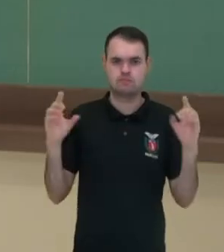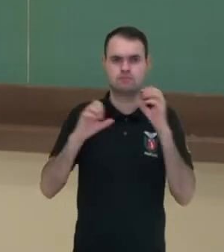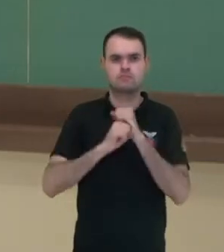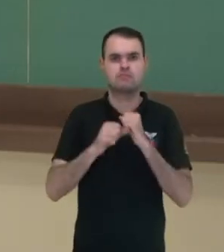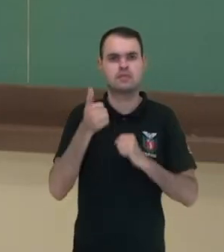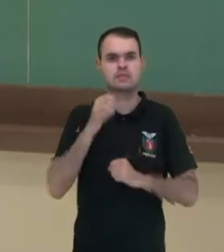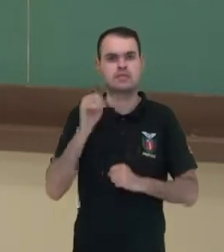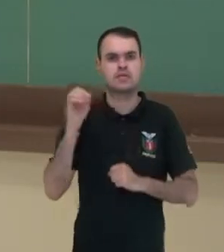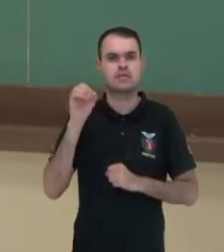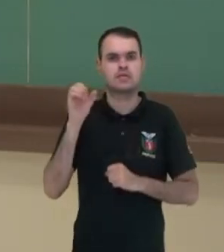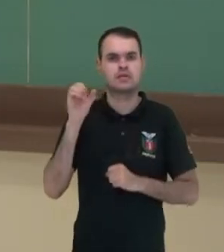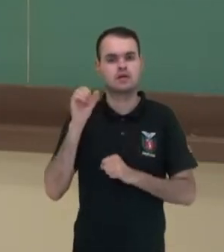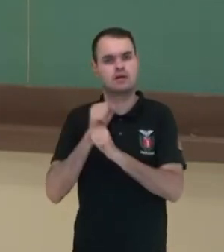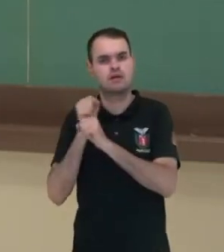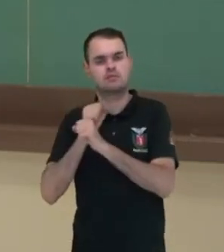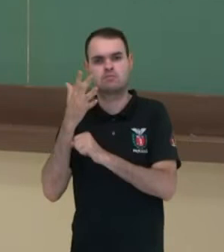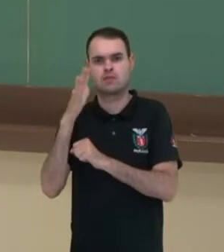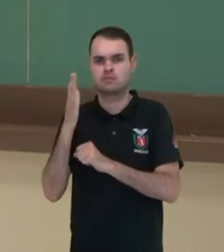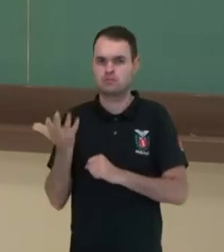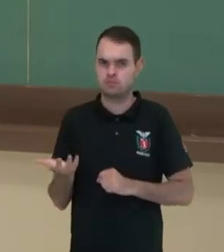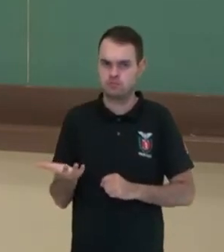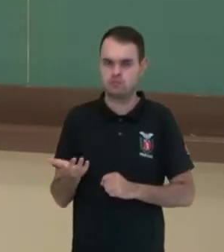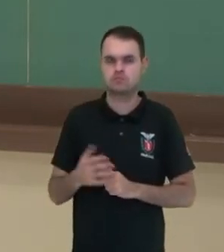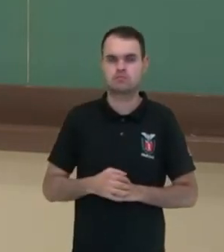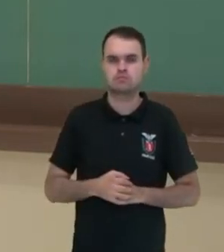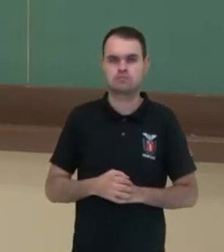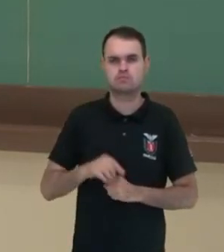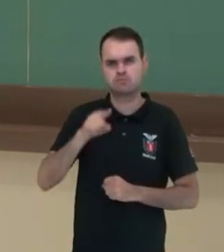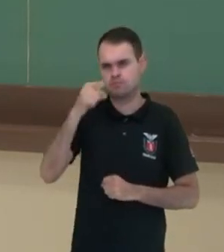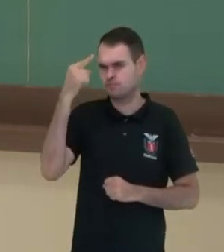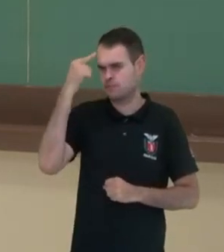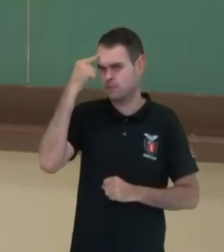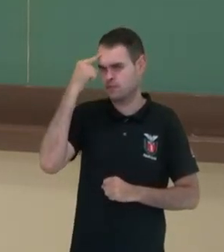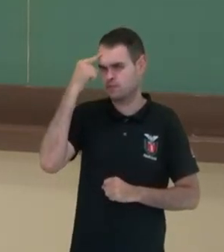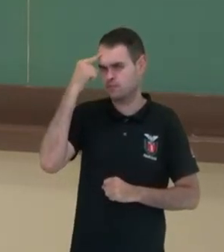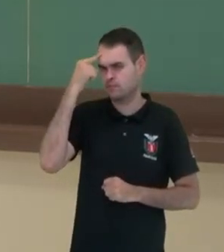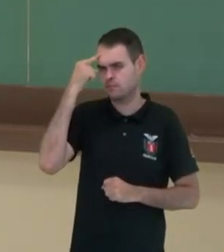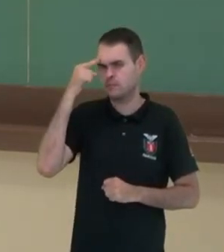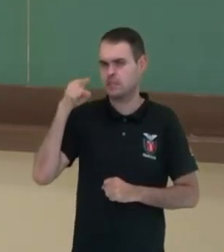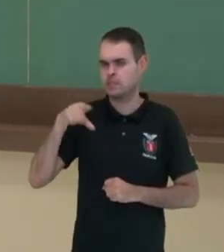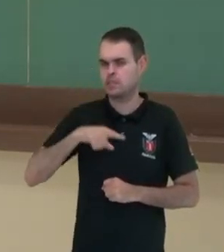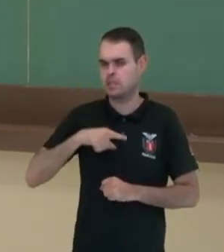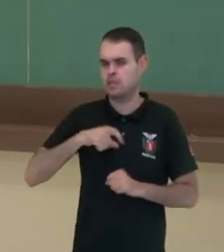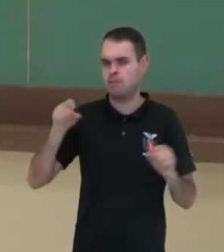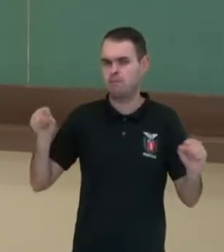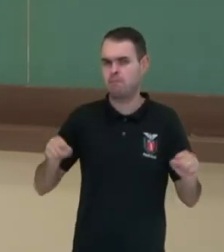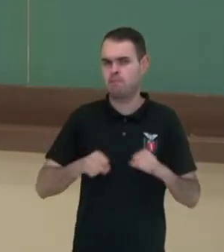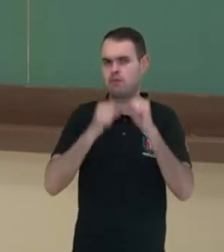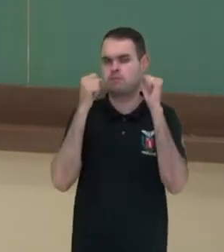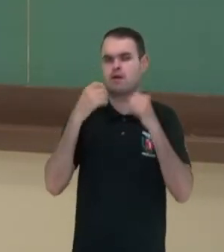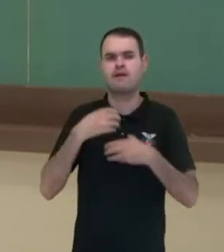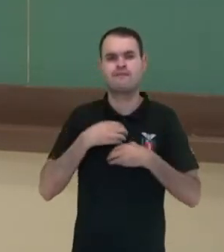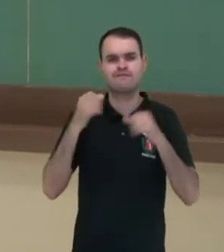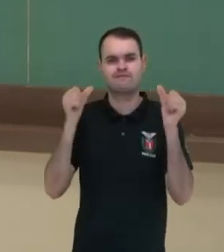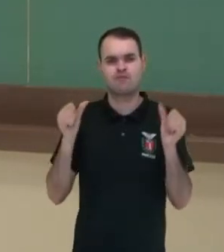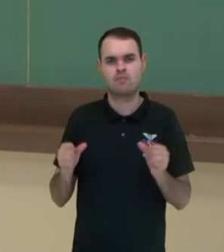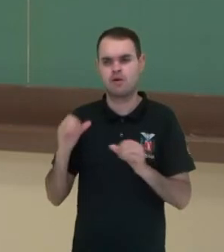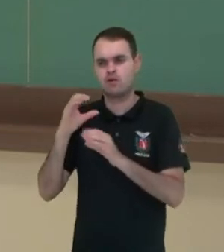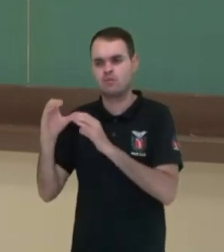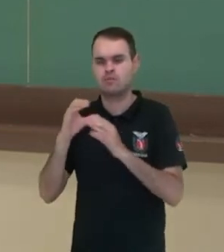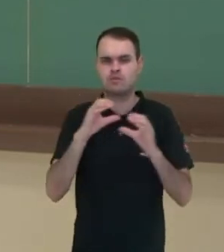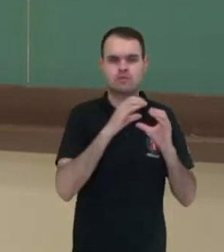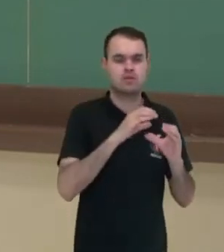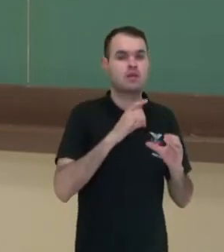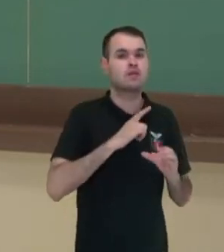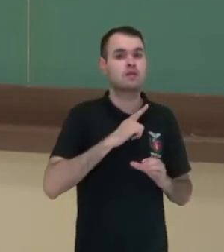100 anos, 90 anos. Se você pensar que existe essa ruptura na forma de comunicação à distância, existe